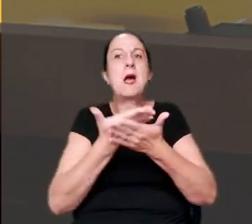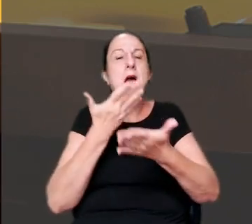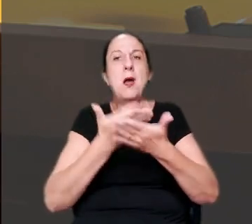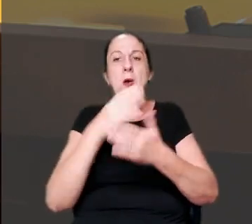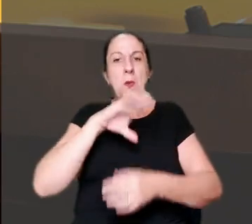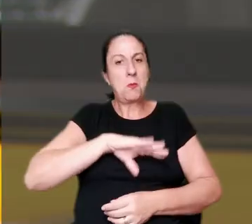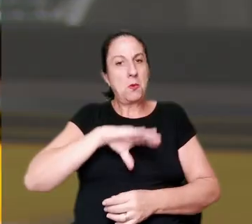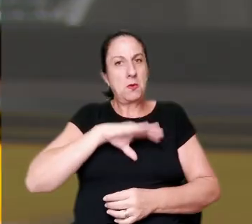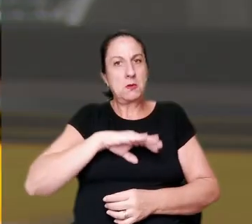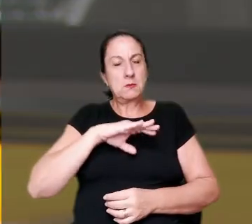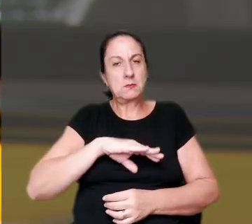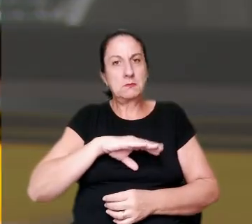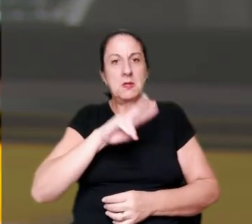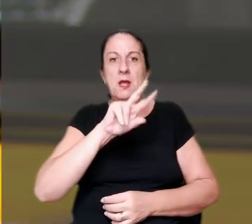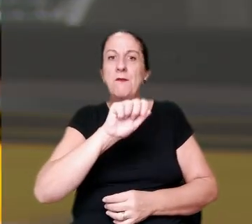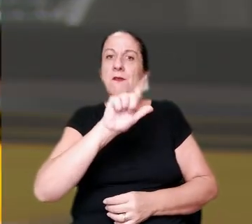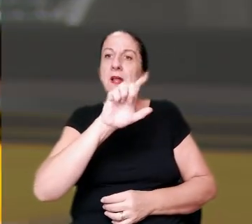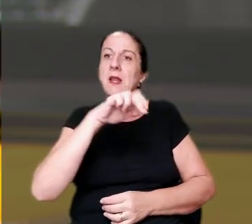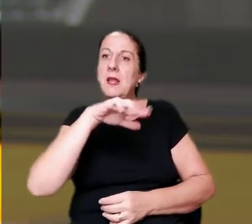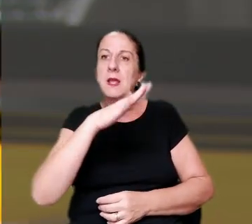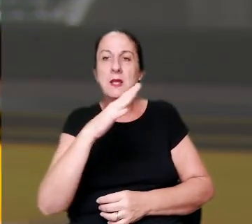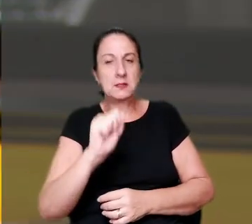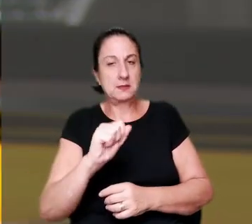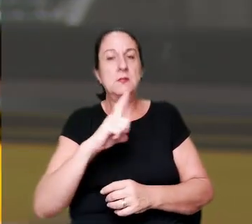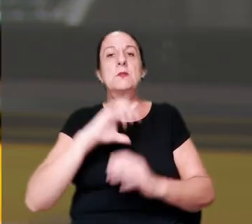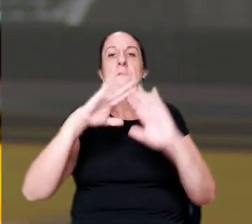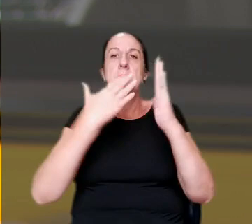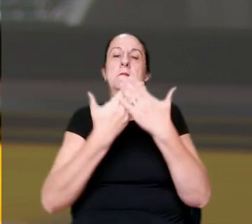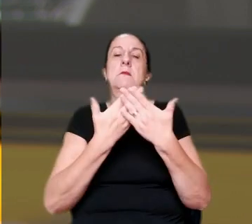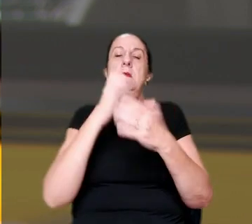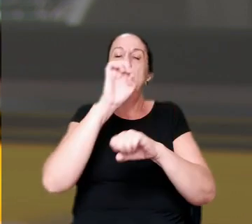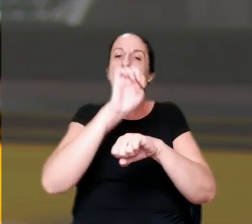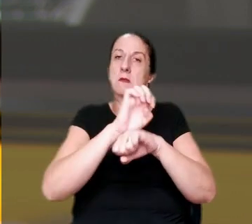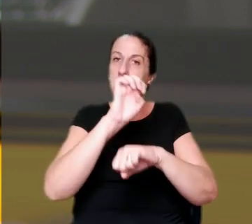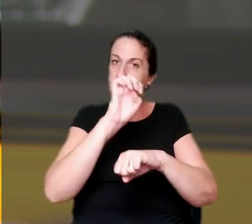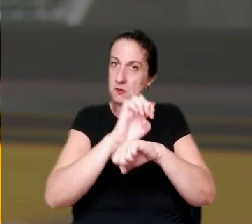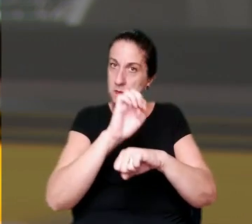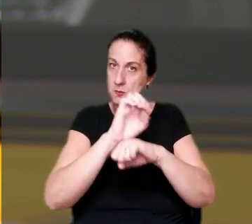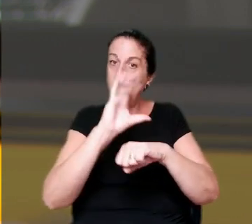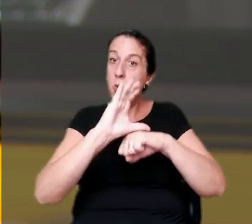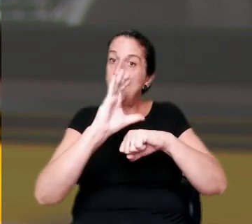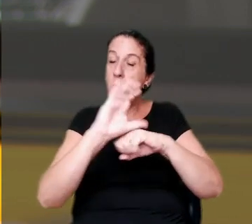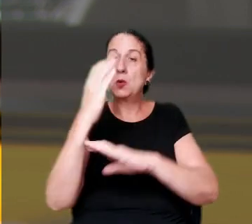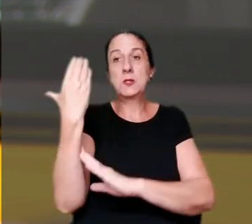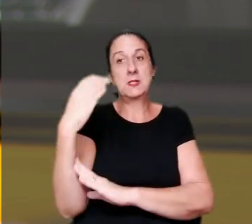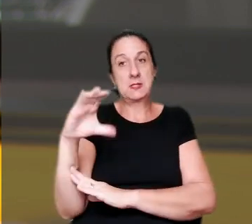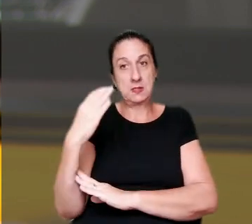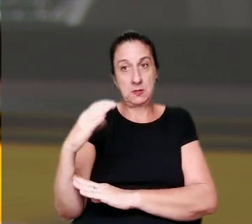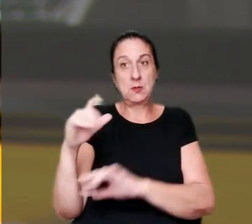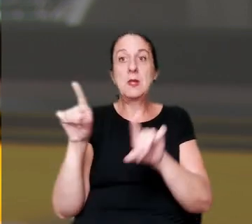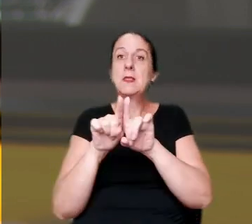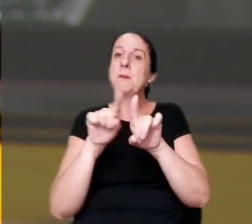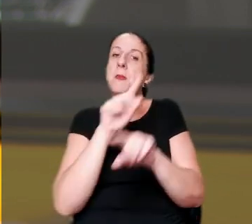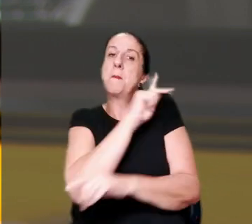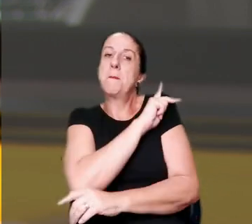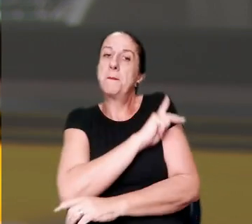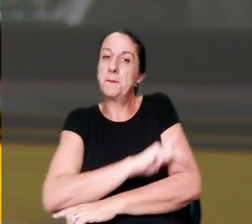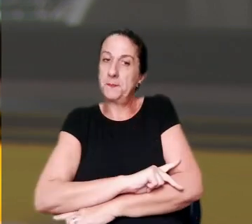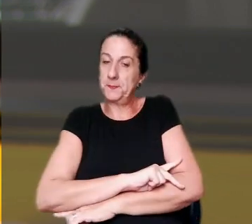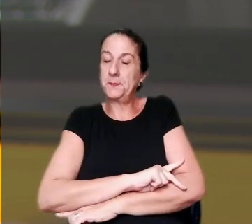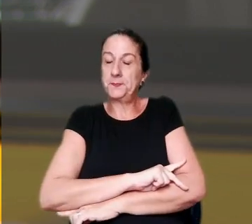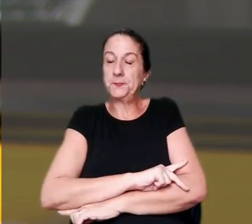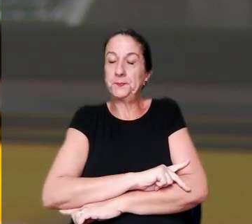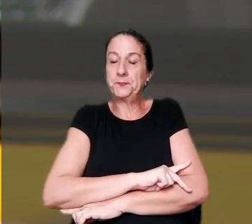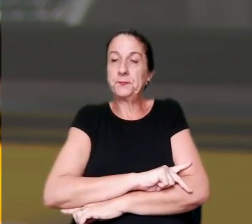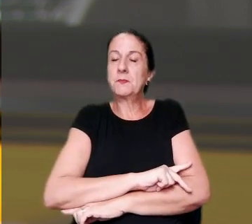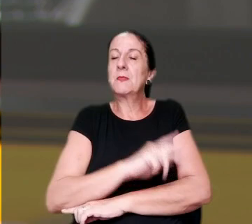aula de português. Em Valença existia um colégio estadual com curso científico e curso